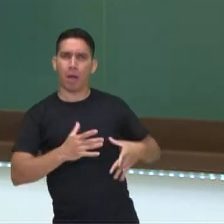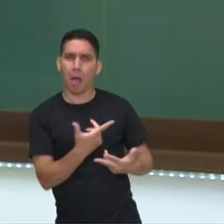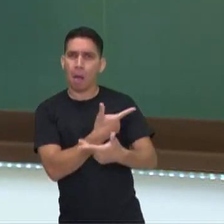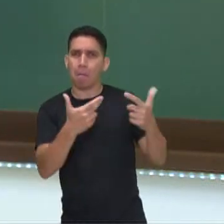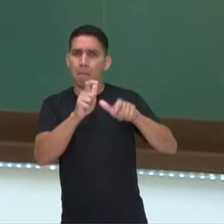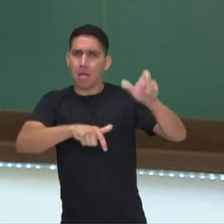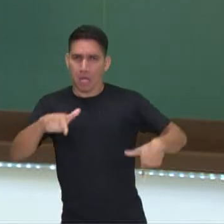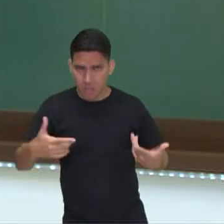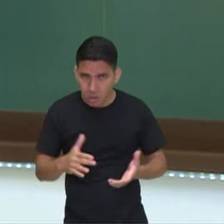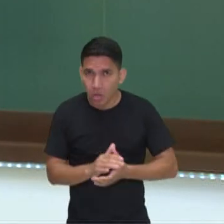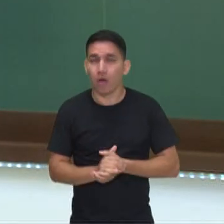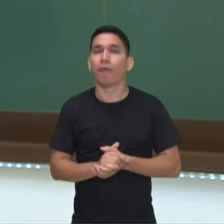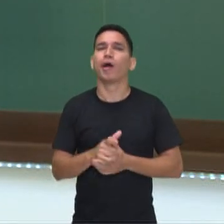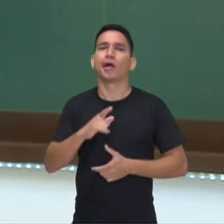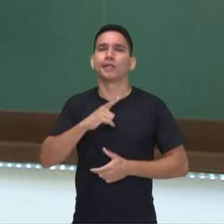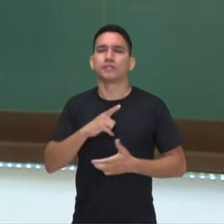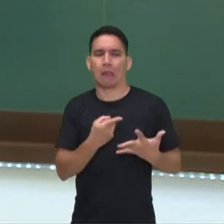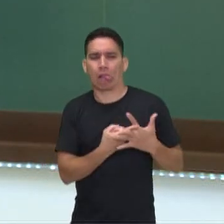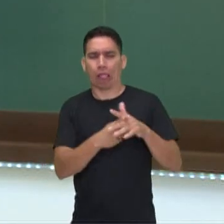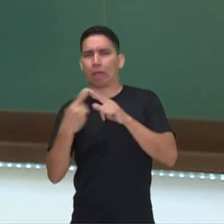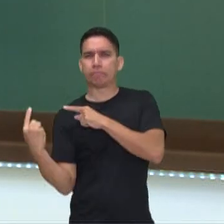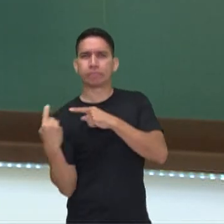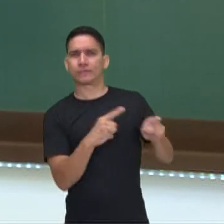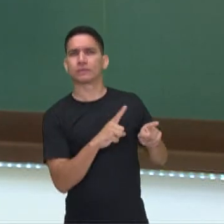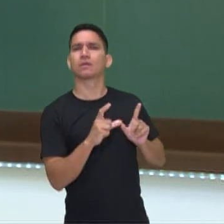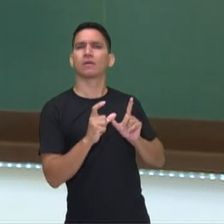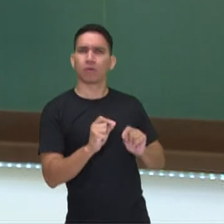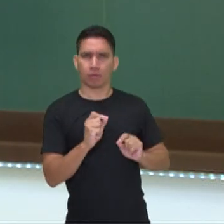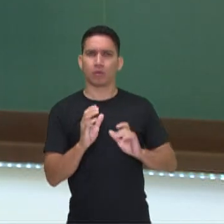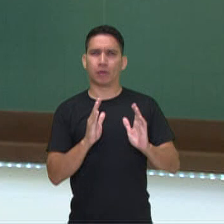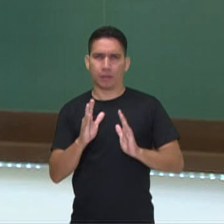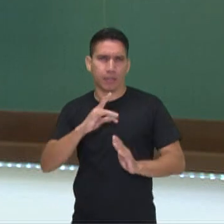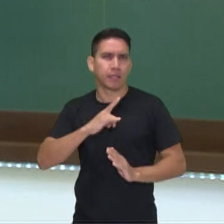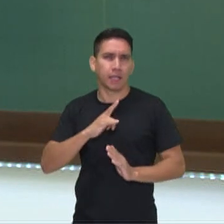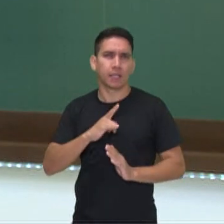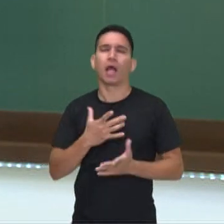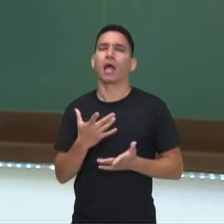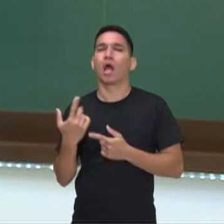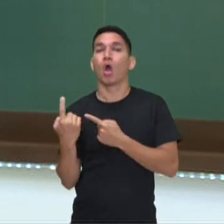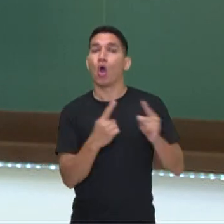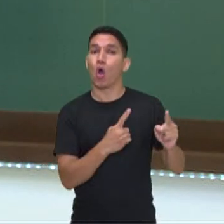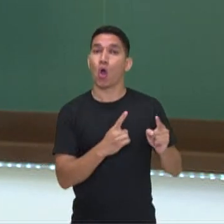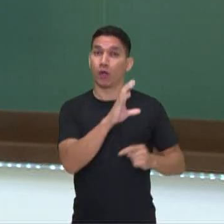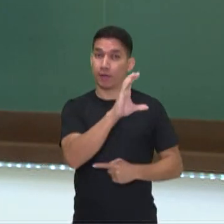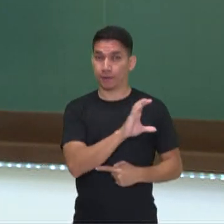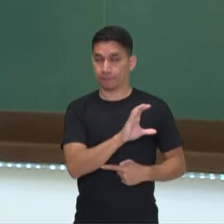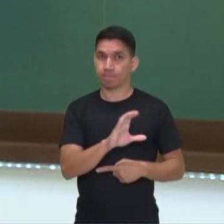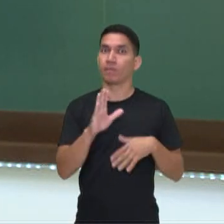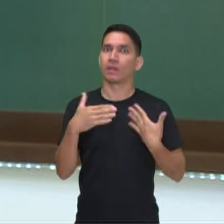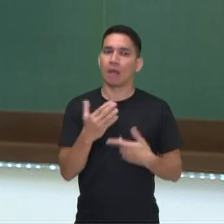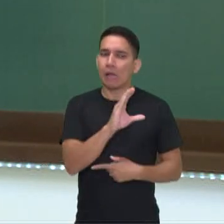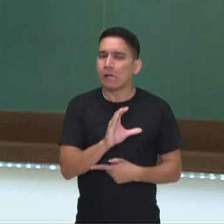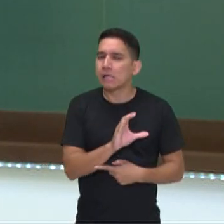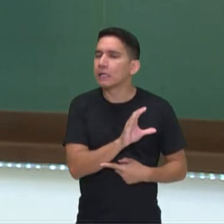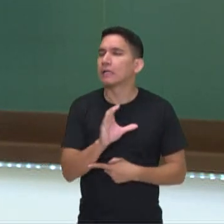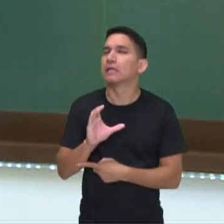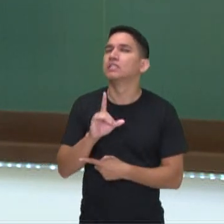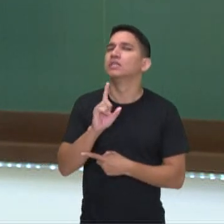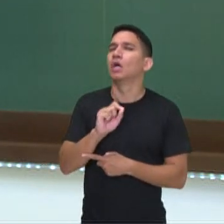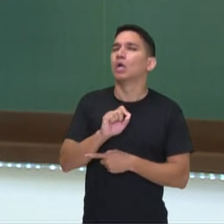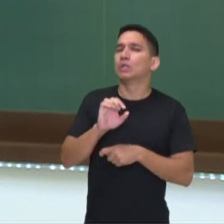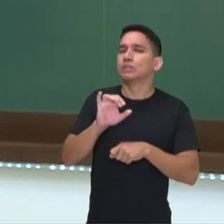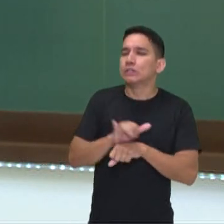Da reforma de Martinho Lutero em 1517 e tudo, reforma protestante, e a igreja precisava se fortalecer. Então ela criou o